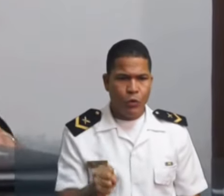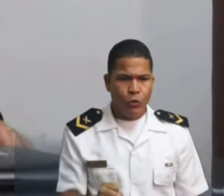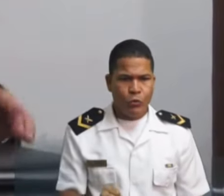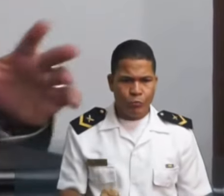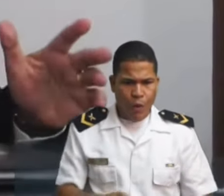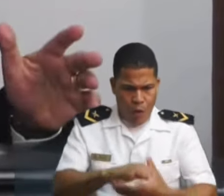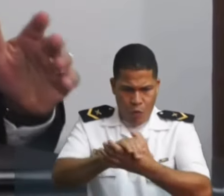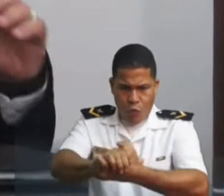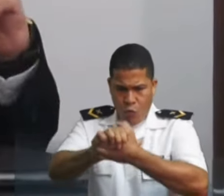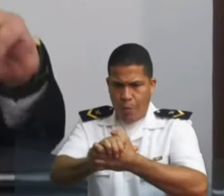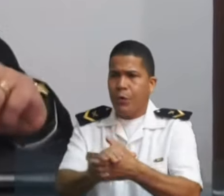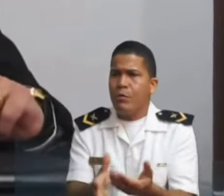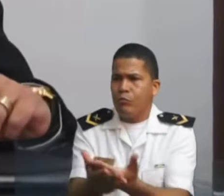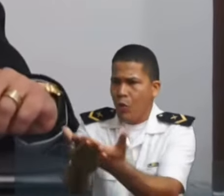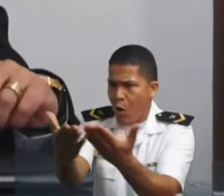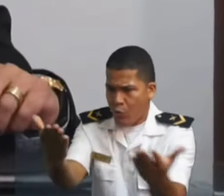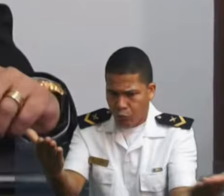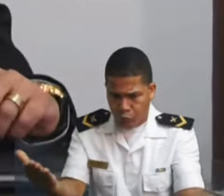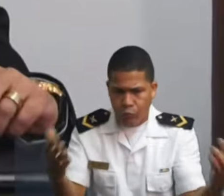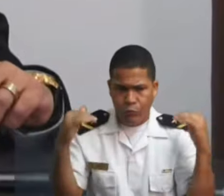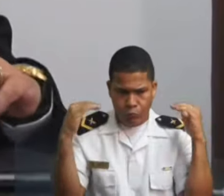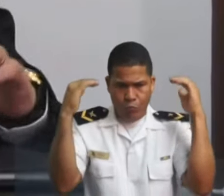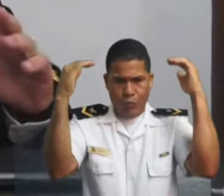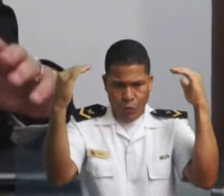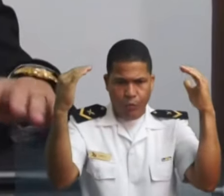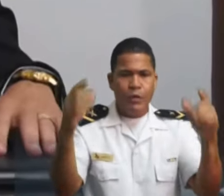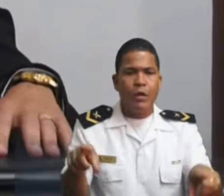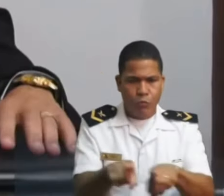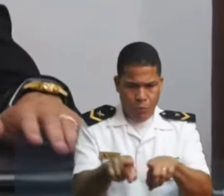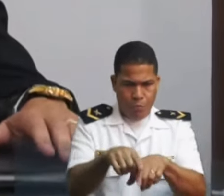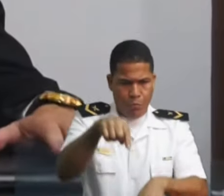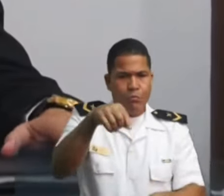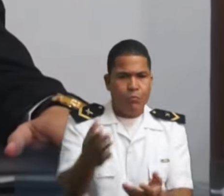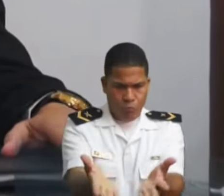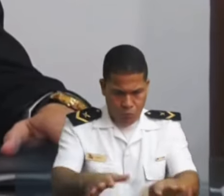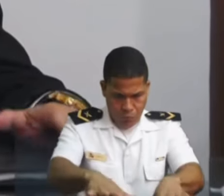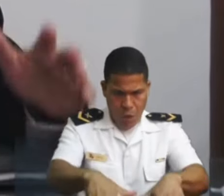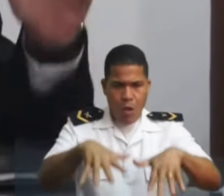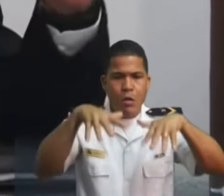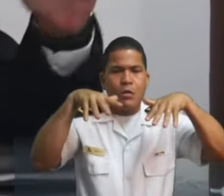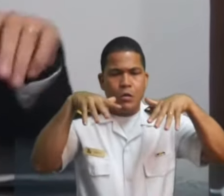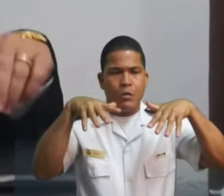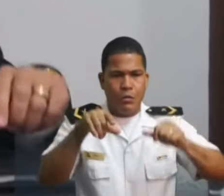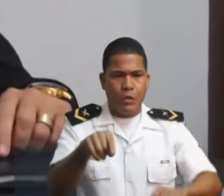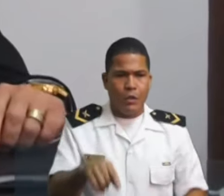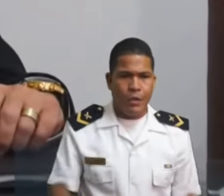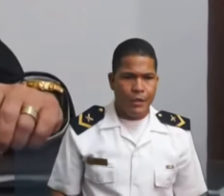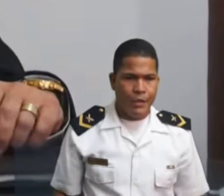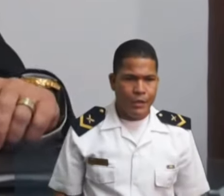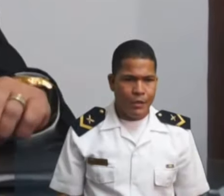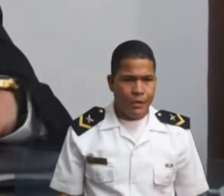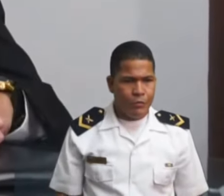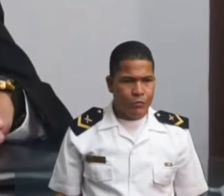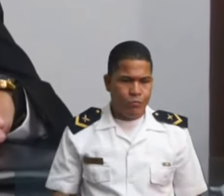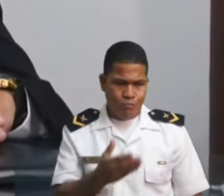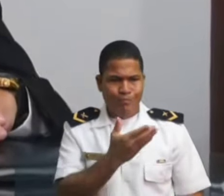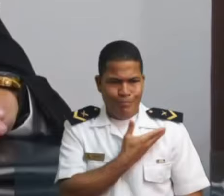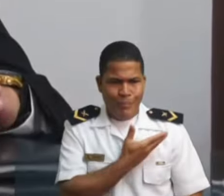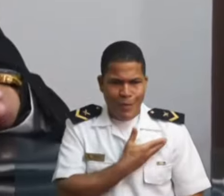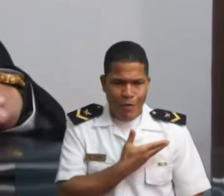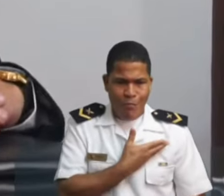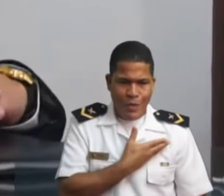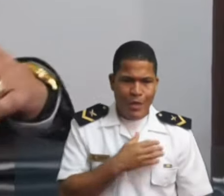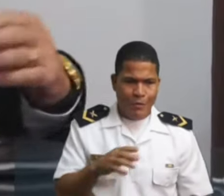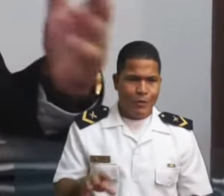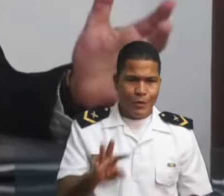cumprimento todas as autoridades civis e militares aqui já nomeadas, caros magistrados, componentes do